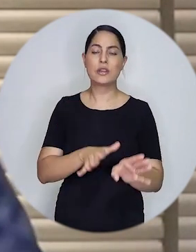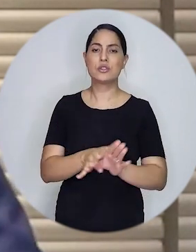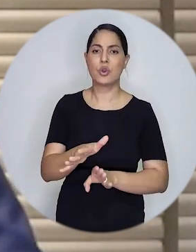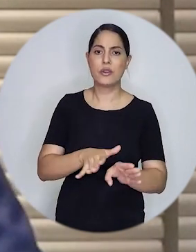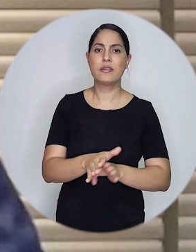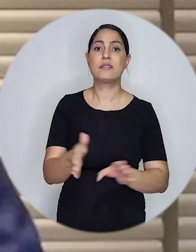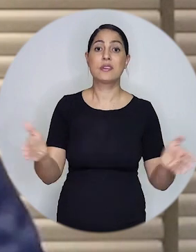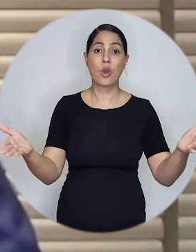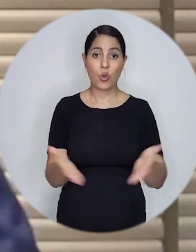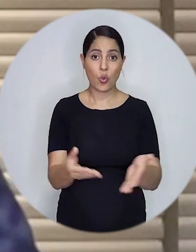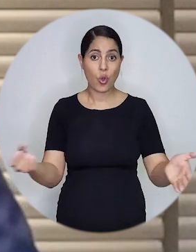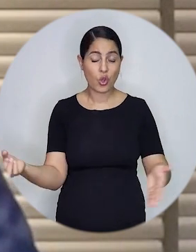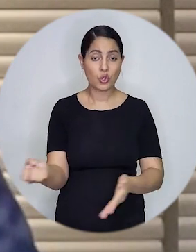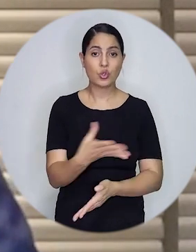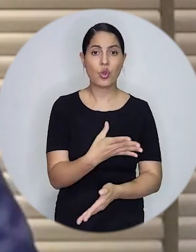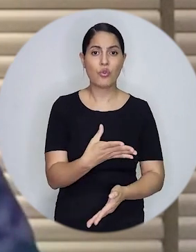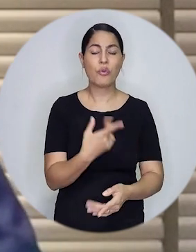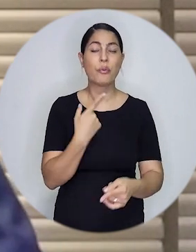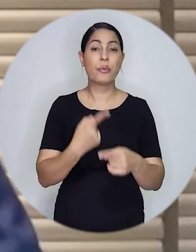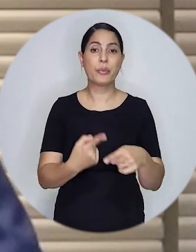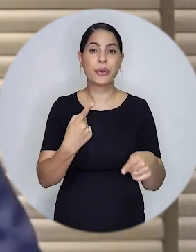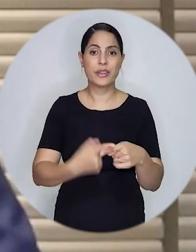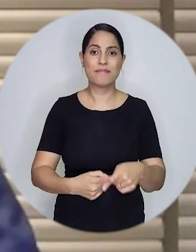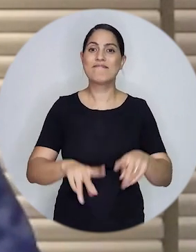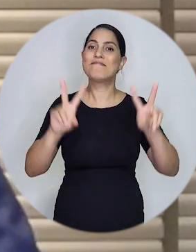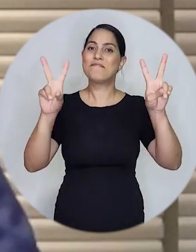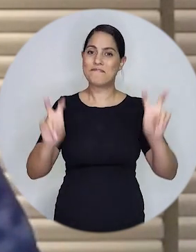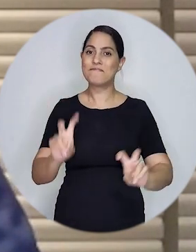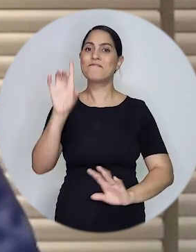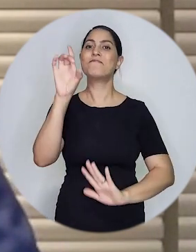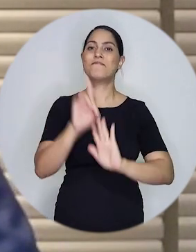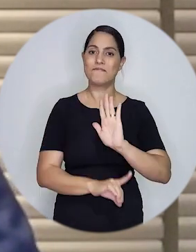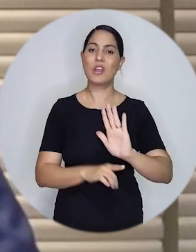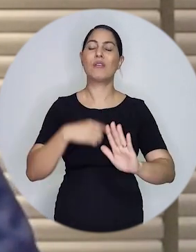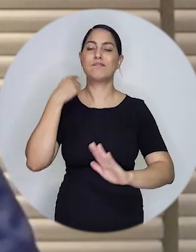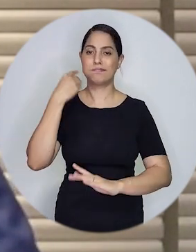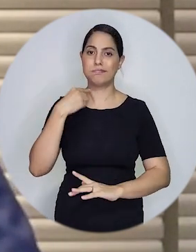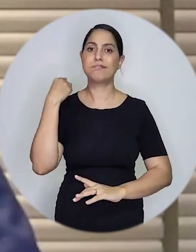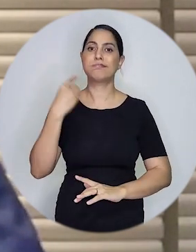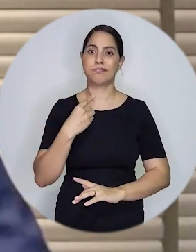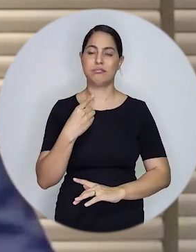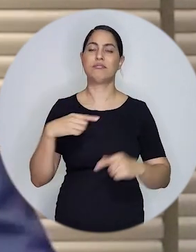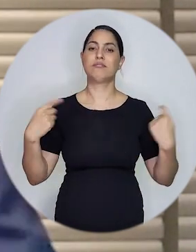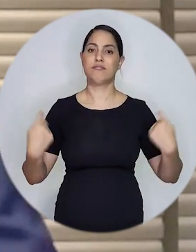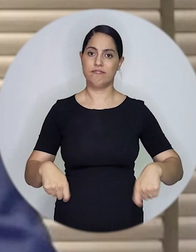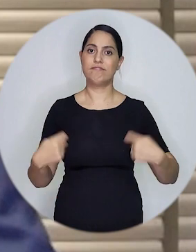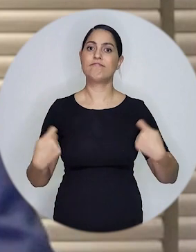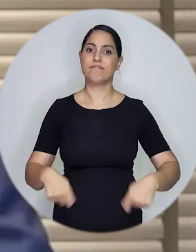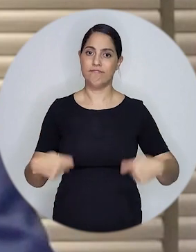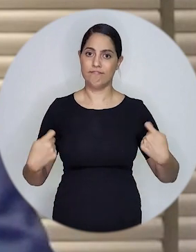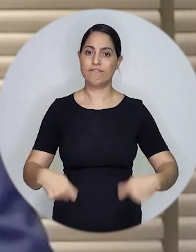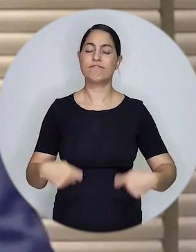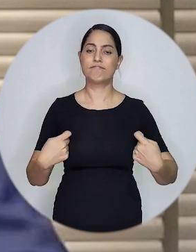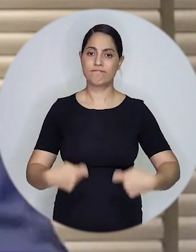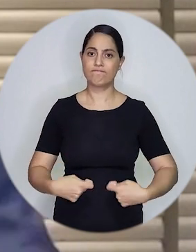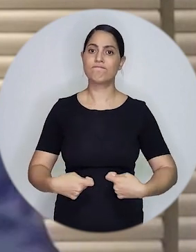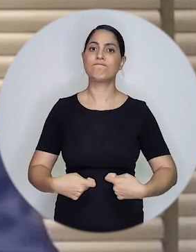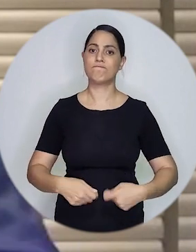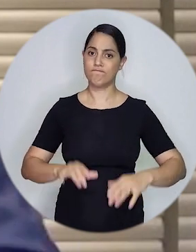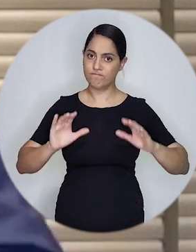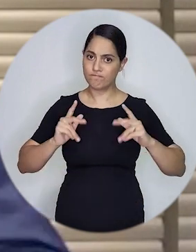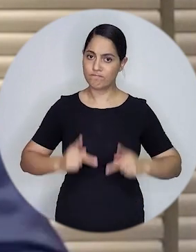poderem agora, através desta nova orientação, tratar do tema de prerrogativas com competência de